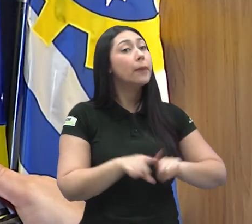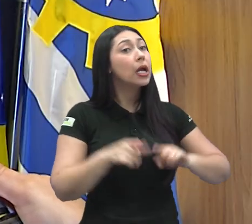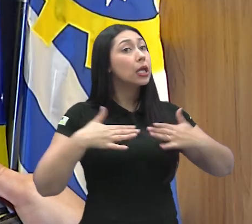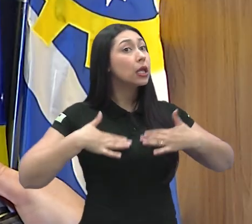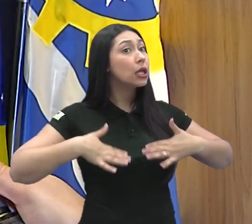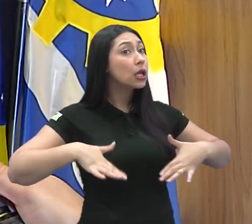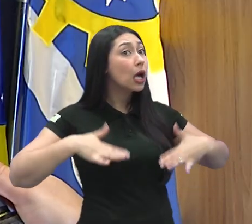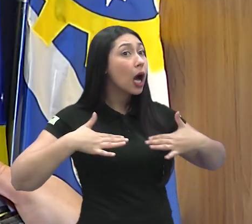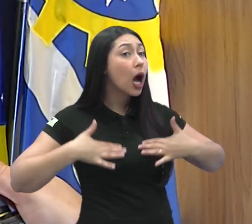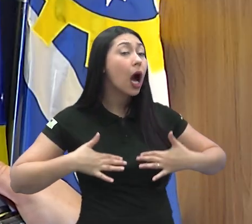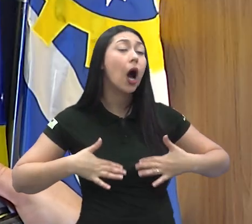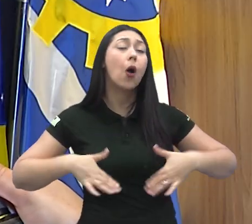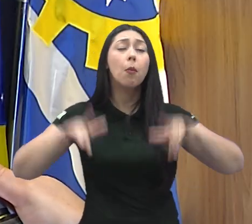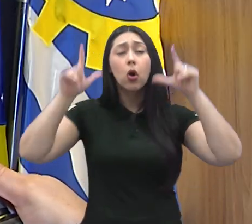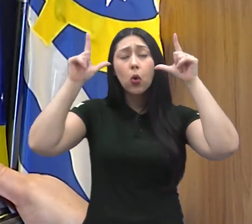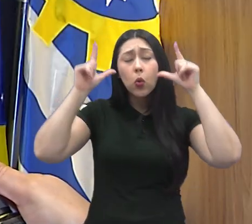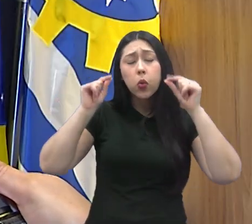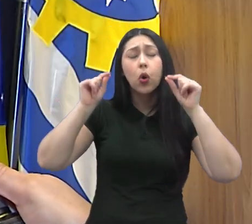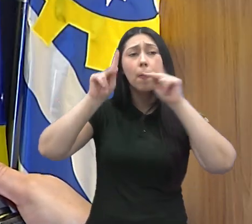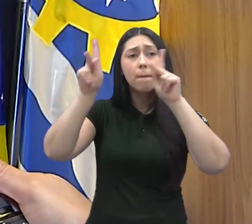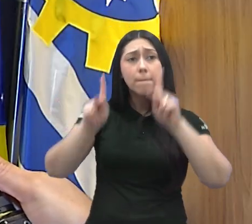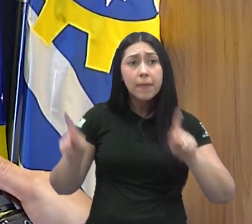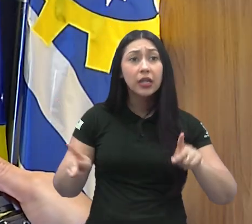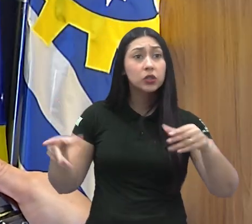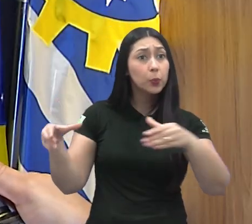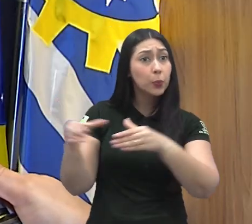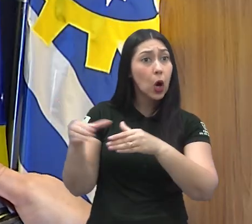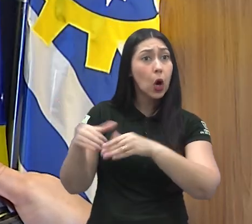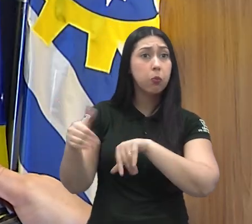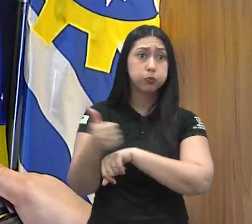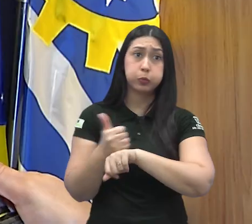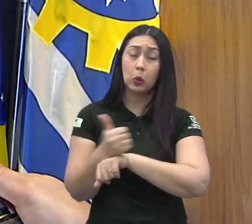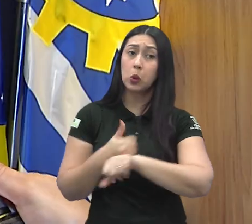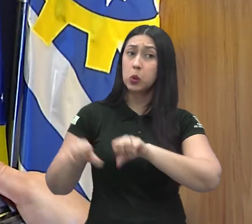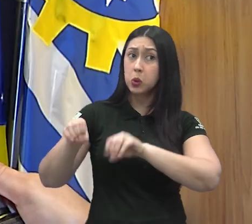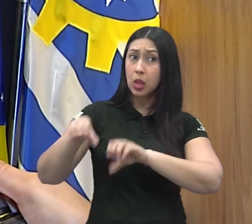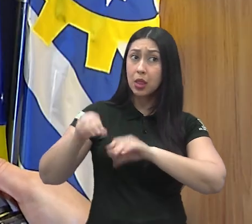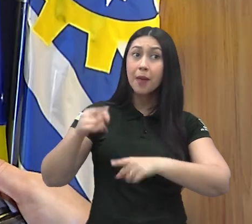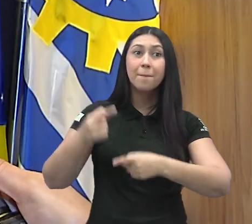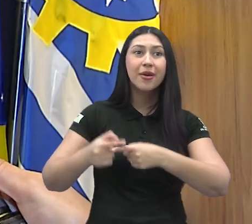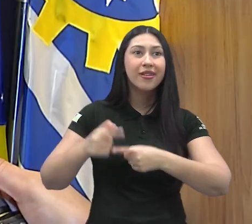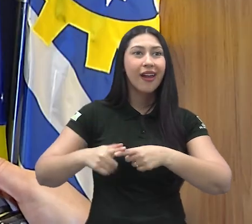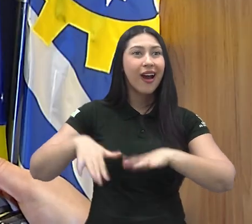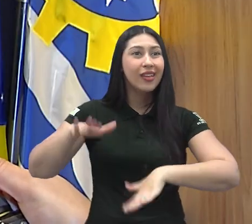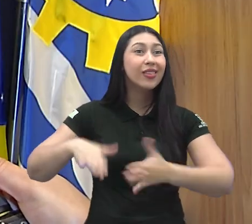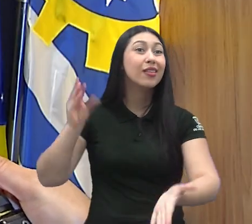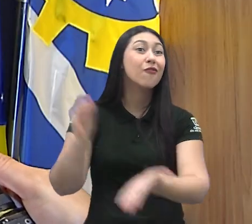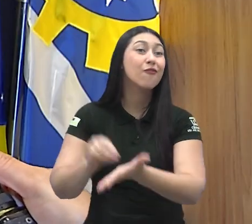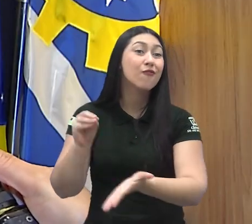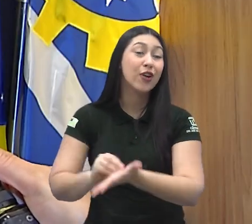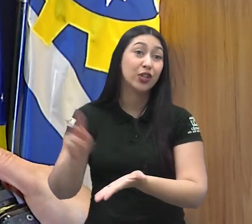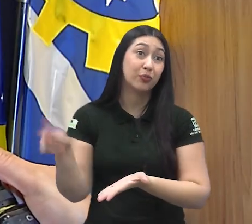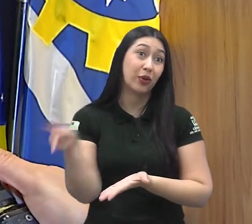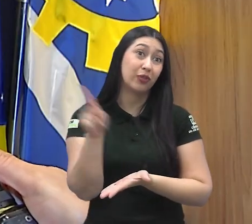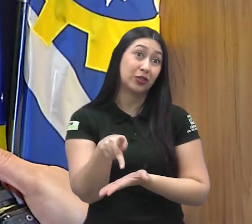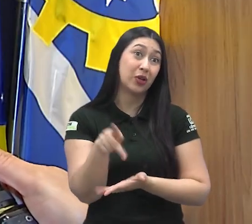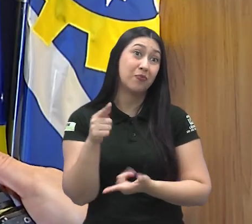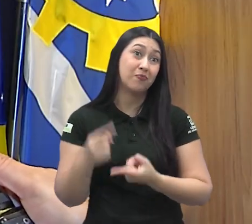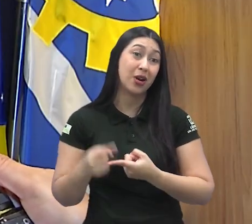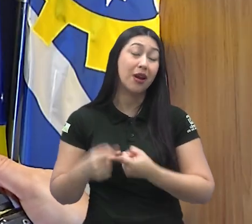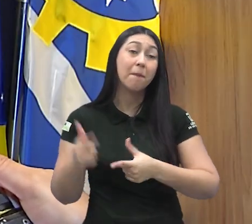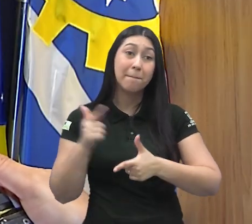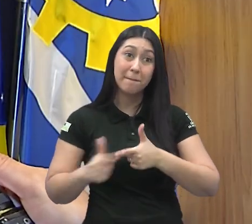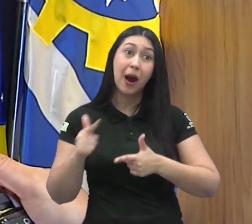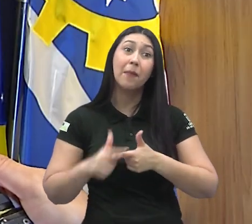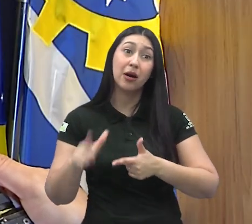Vai trazer mais tranquilidade para o corpo docente, também para a diretoria dos colégios, que acabam tendo muita falta, muita ausência de professores que acabam